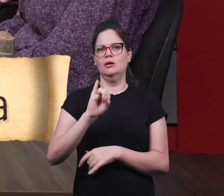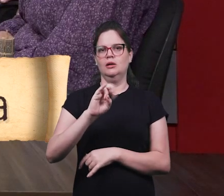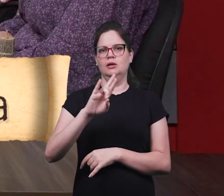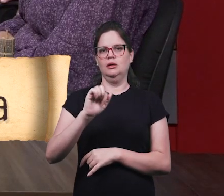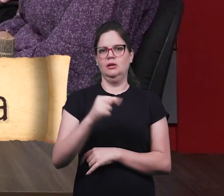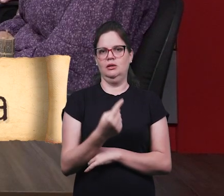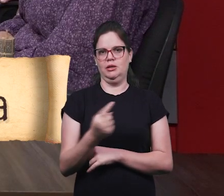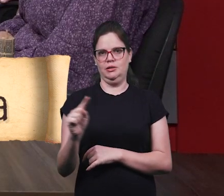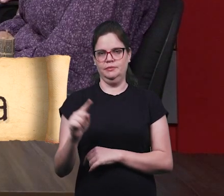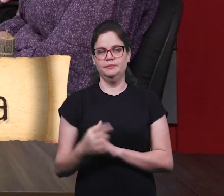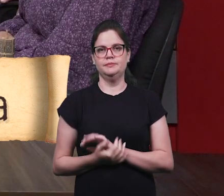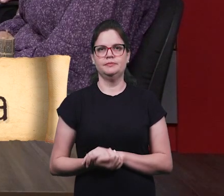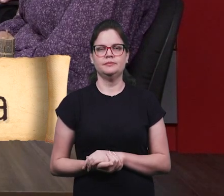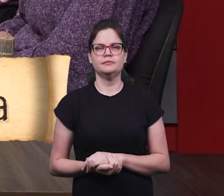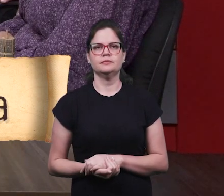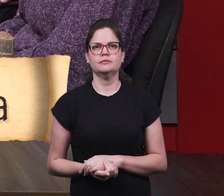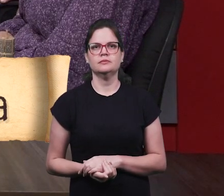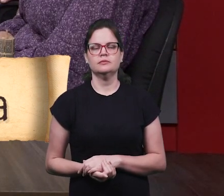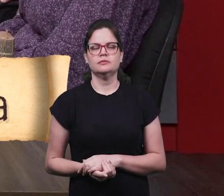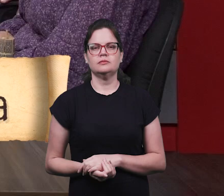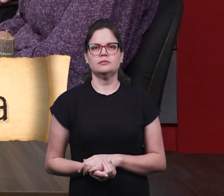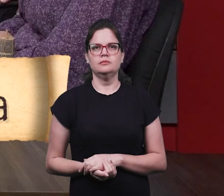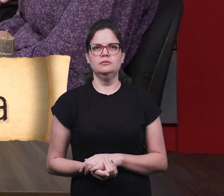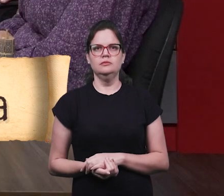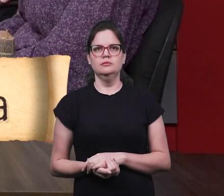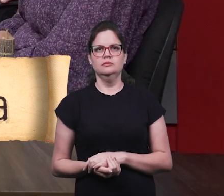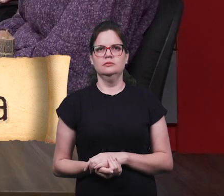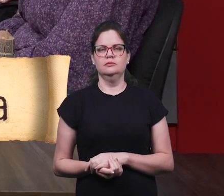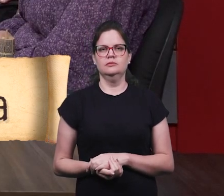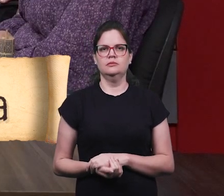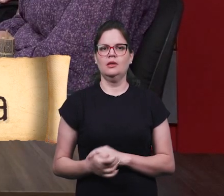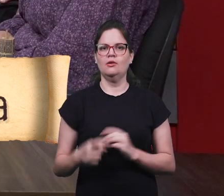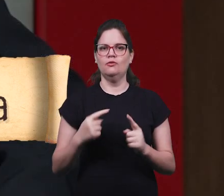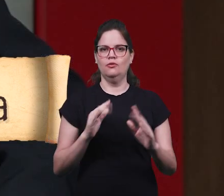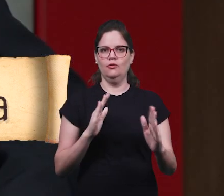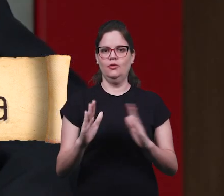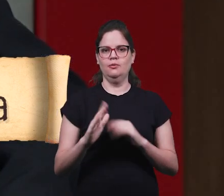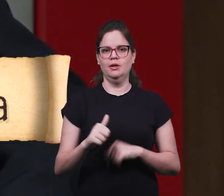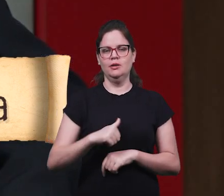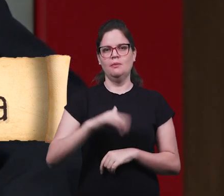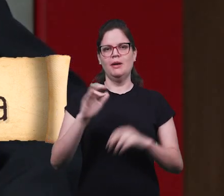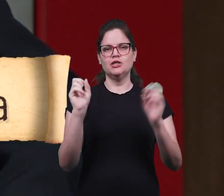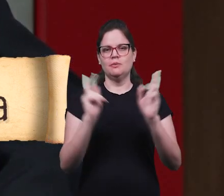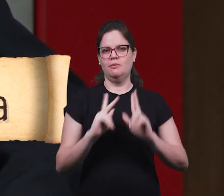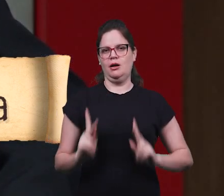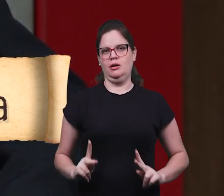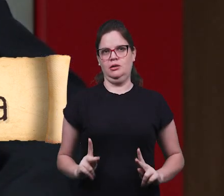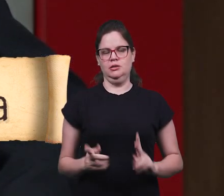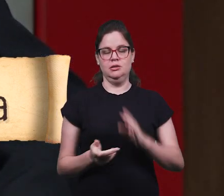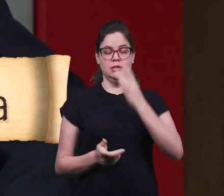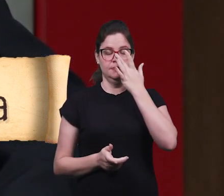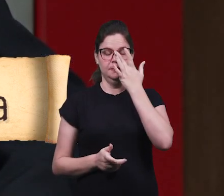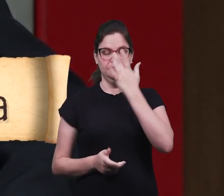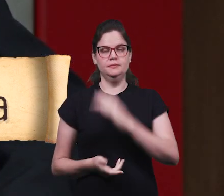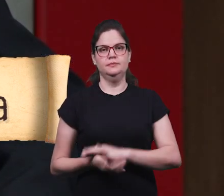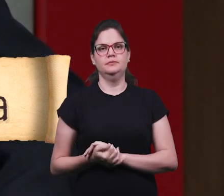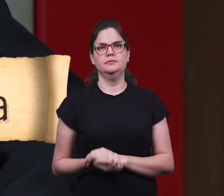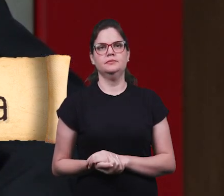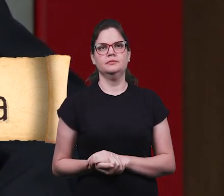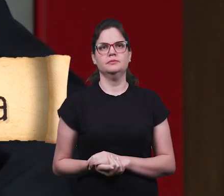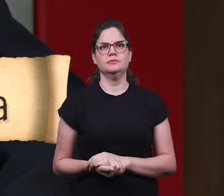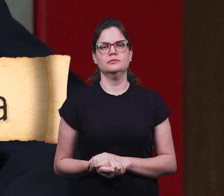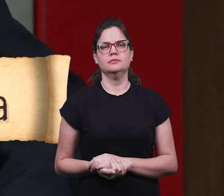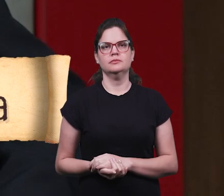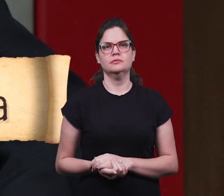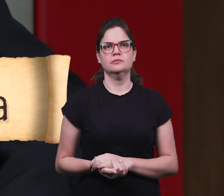reinado, digamos assim, mais bondoso, né? E nessa citação do Dr. Albert, a gente vê